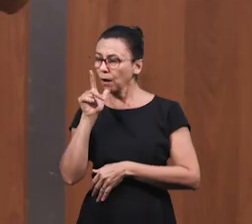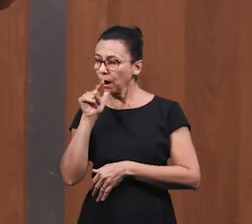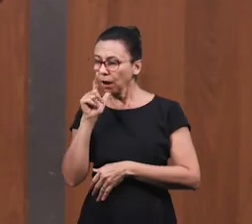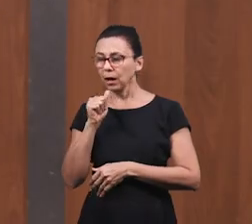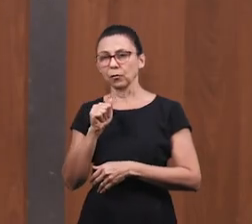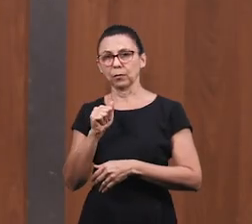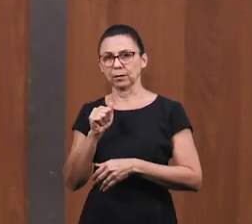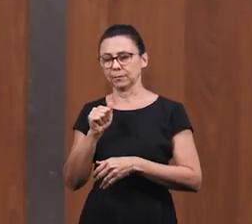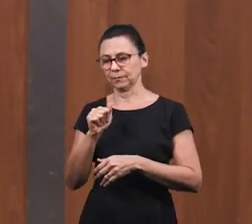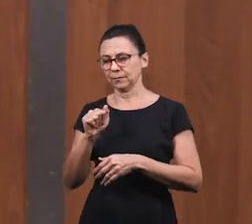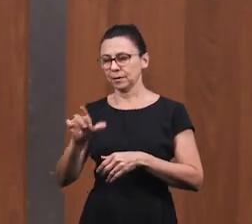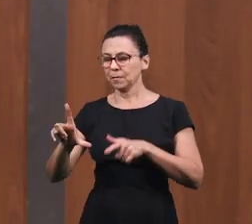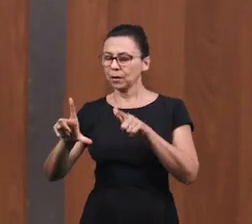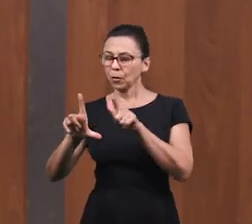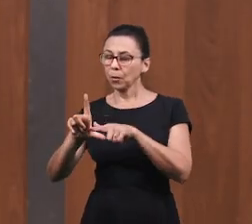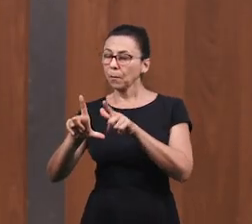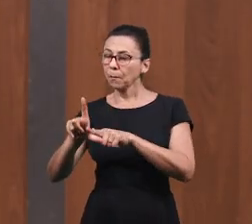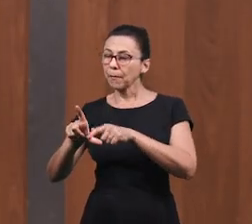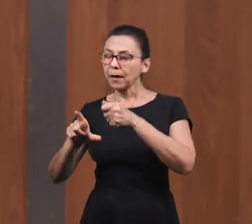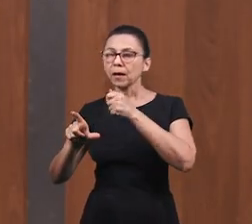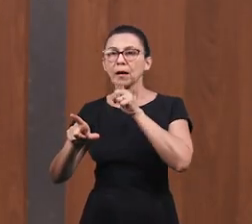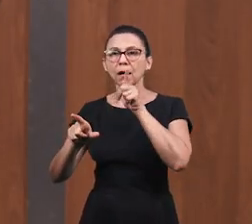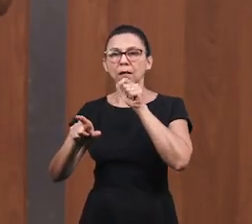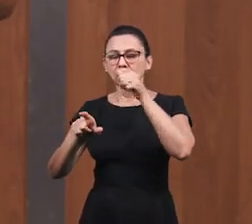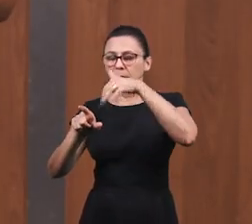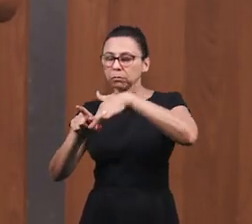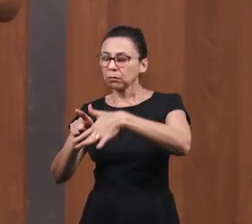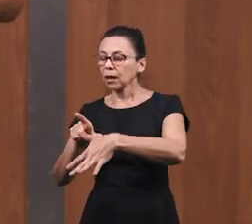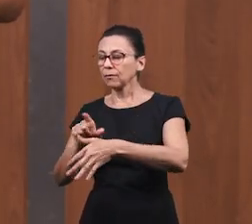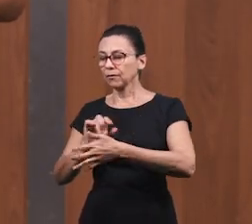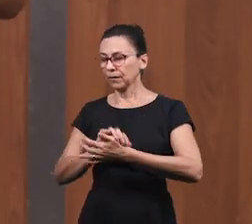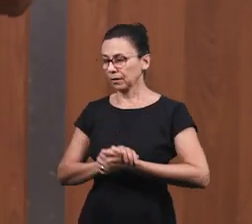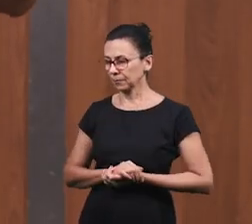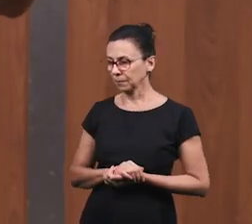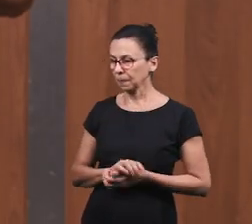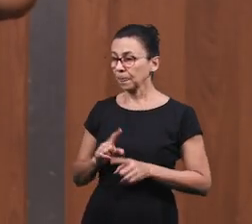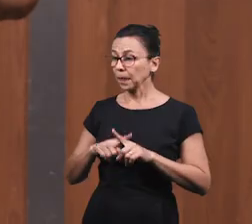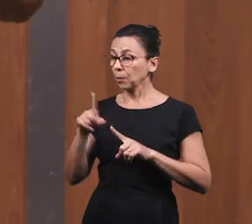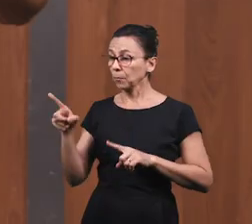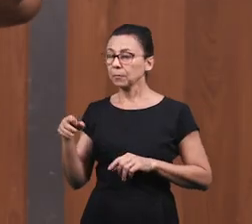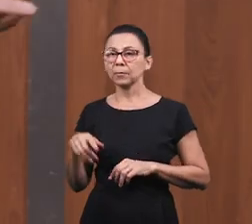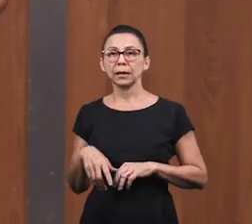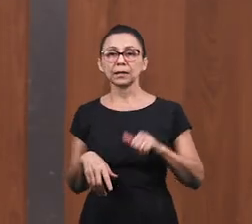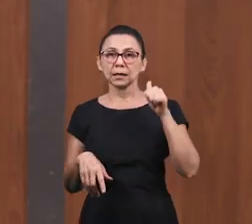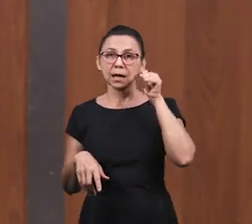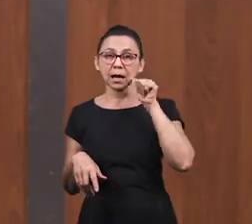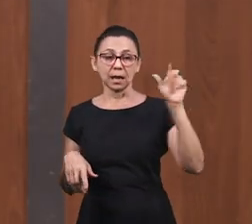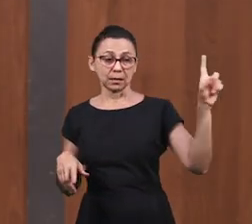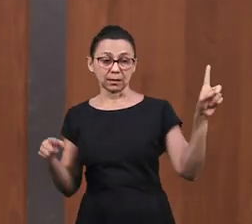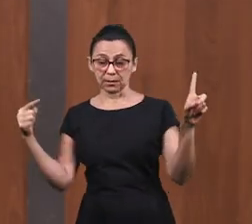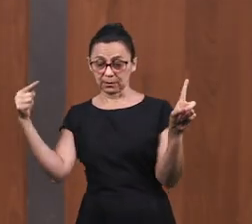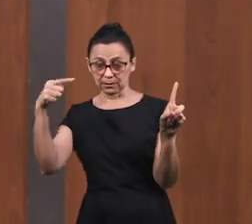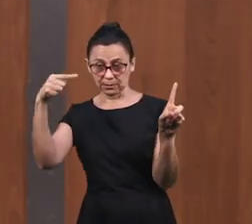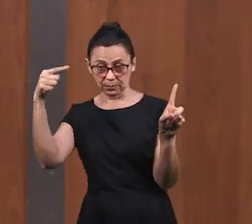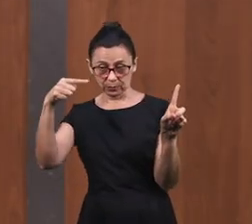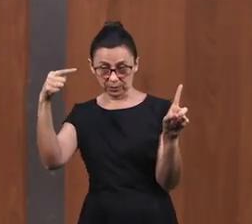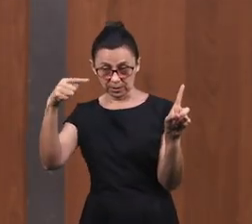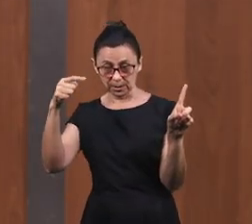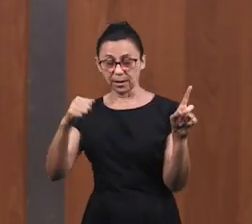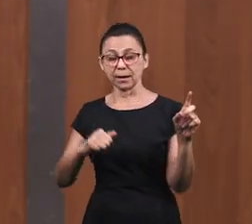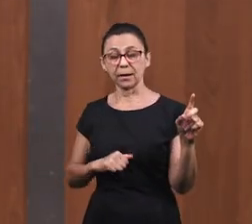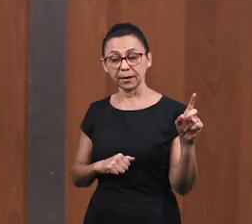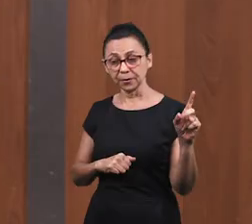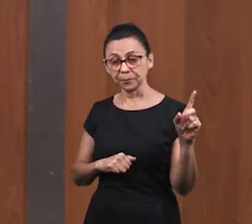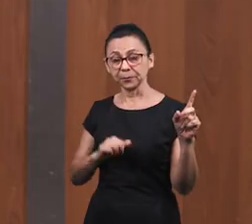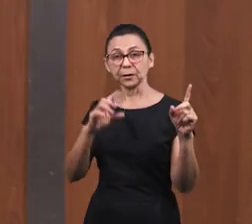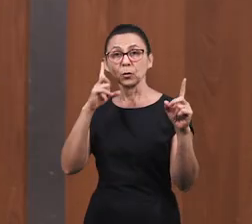de chorar e lavar os meus pés com as suas lágrimas, enxugou com os seus cabelos. E